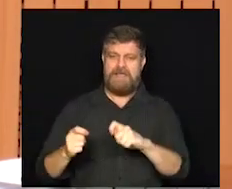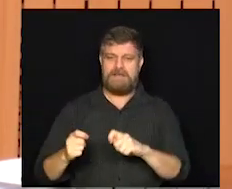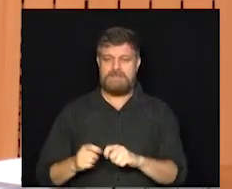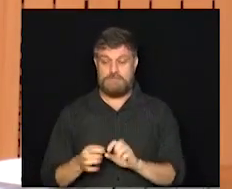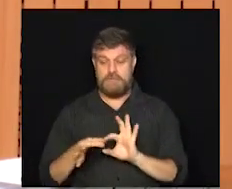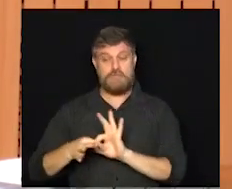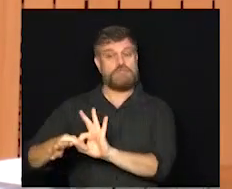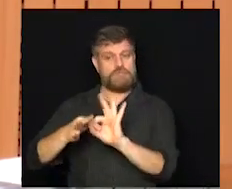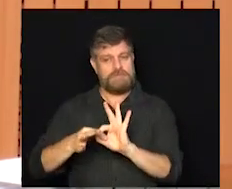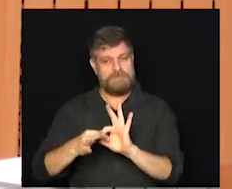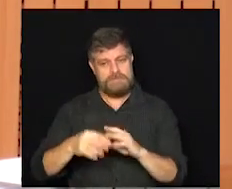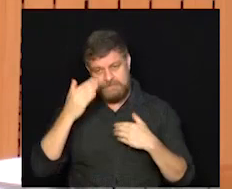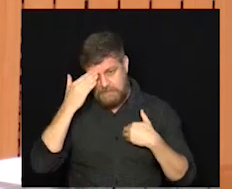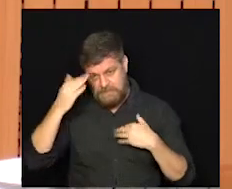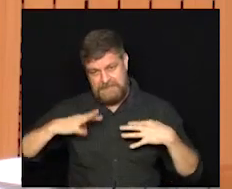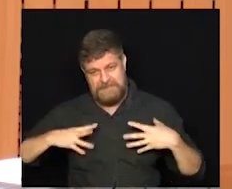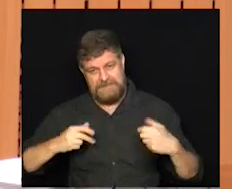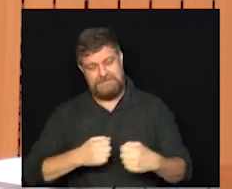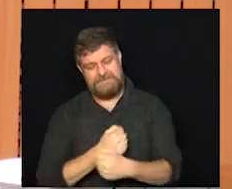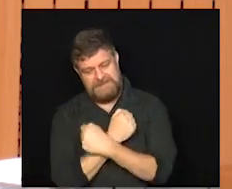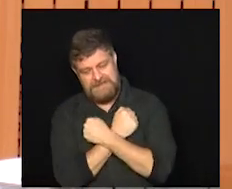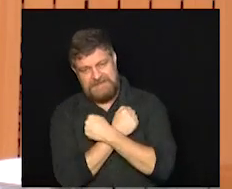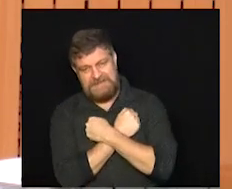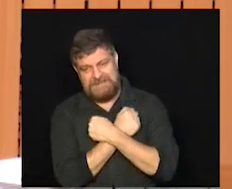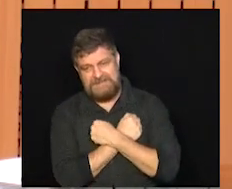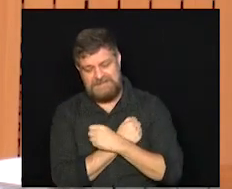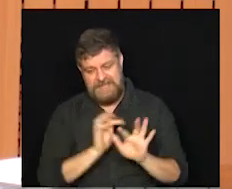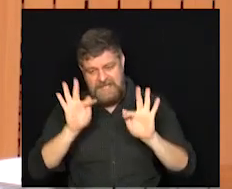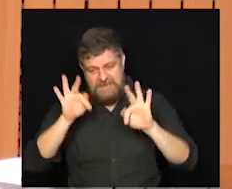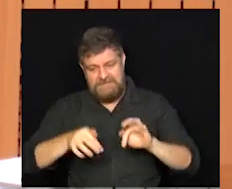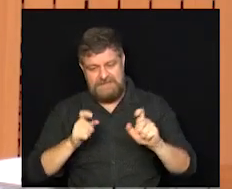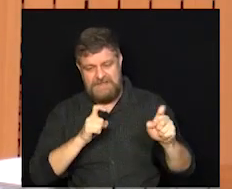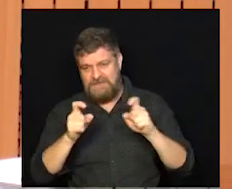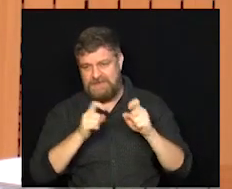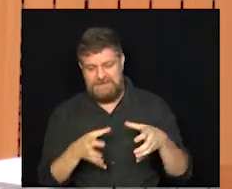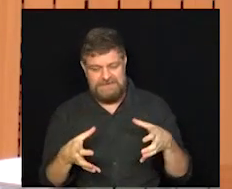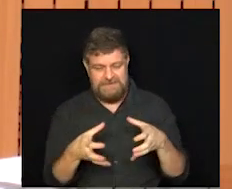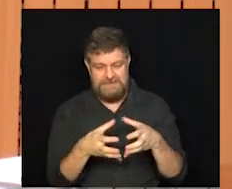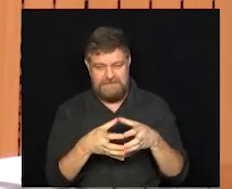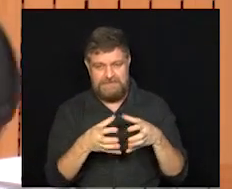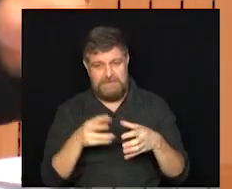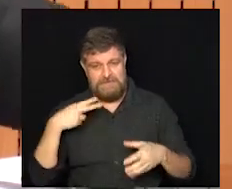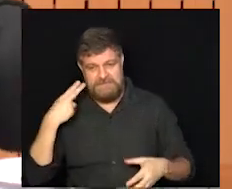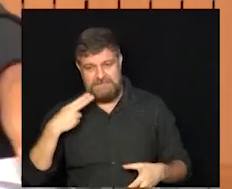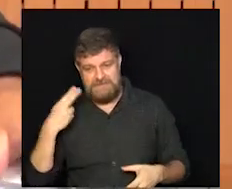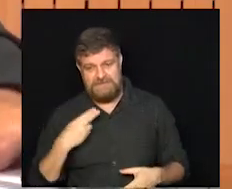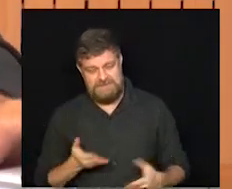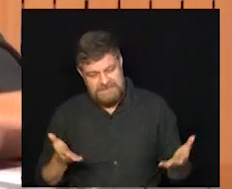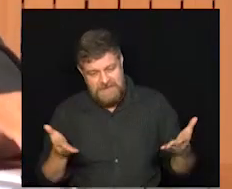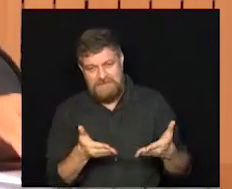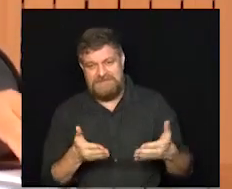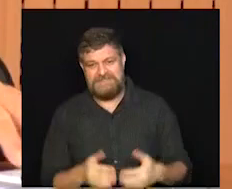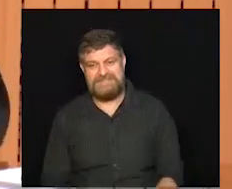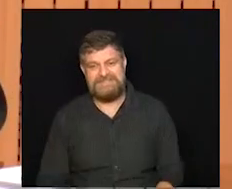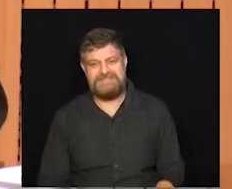juntos. Muito obrigado a todos, um grande abraço. Declaro encerrado aqui os trabalhos da comissão de hoje.